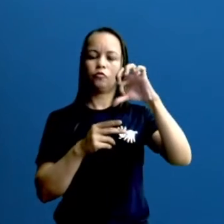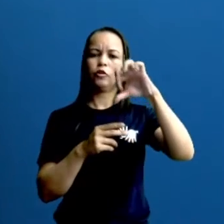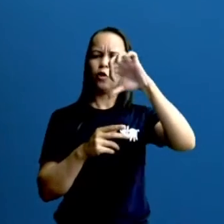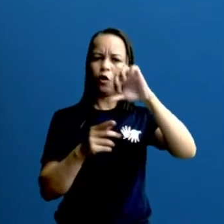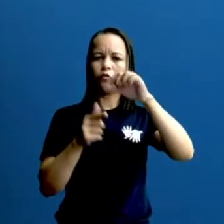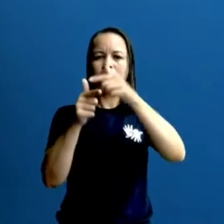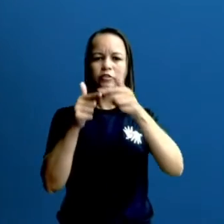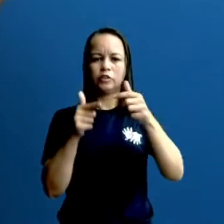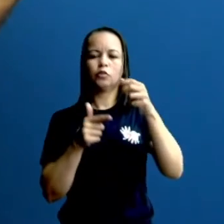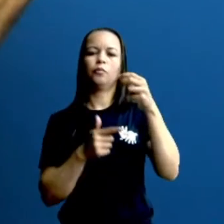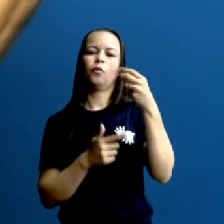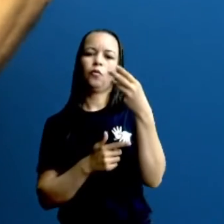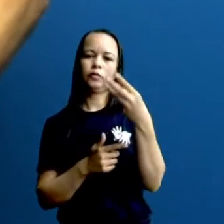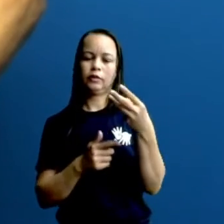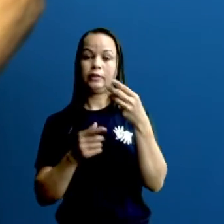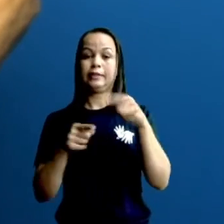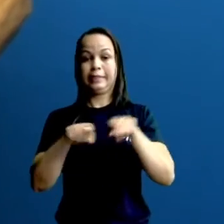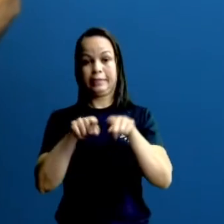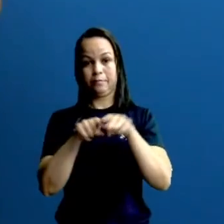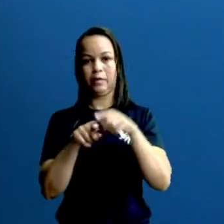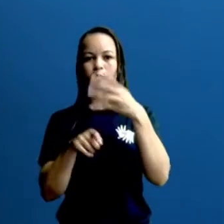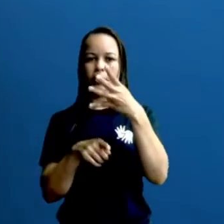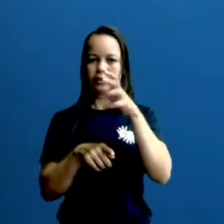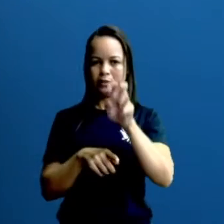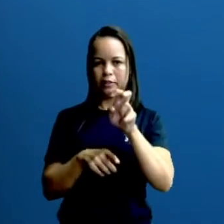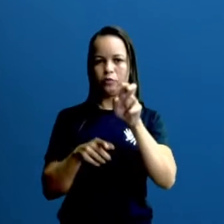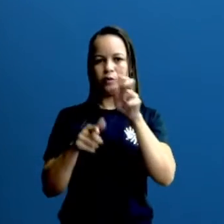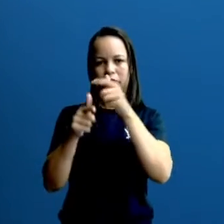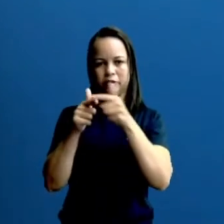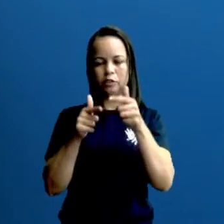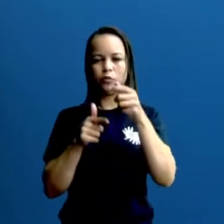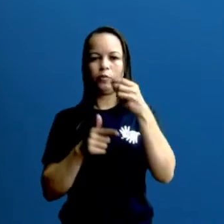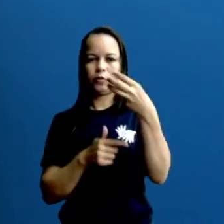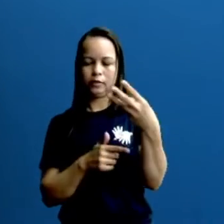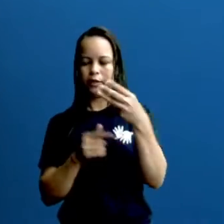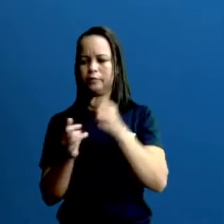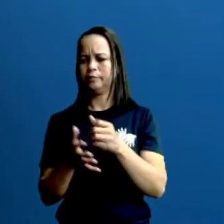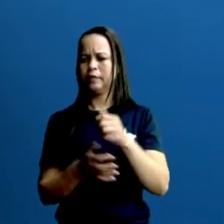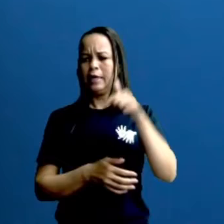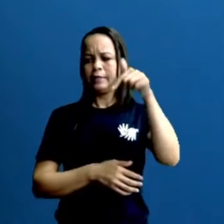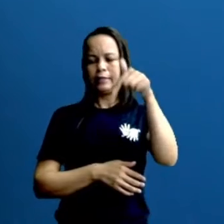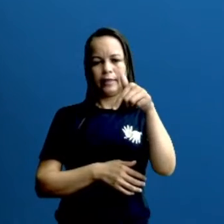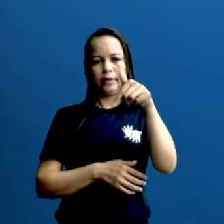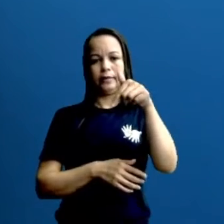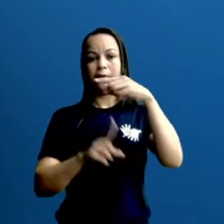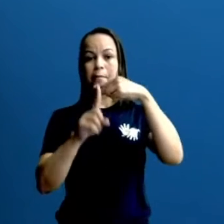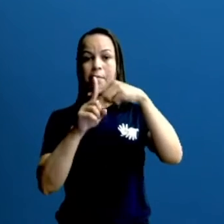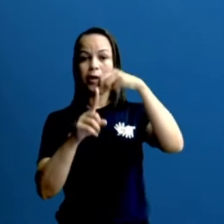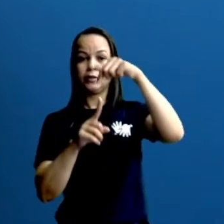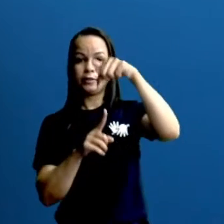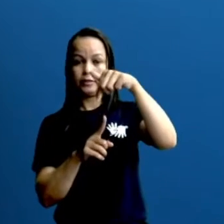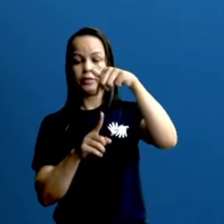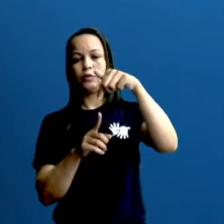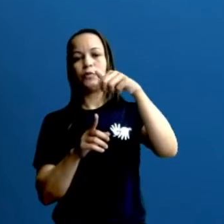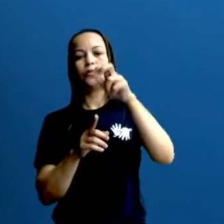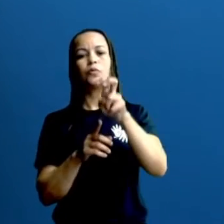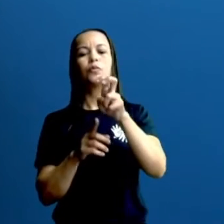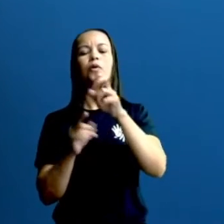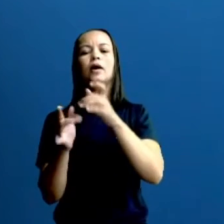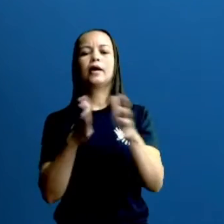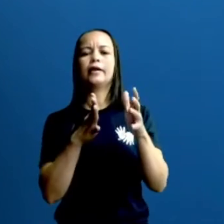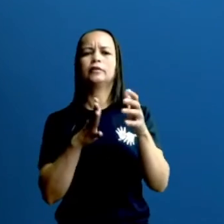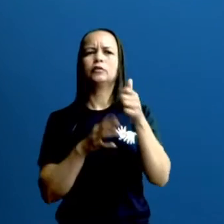Então, 45 também é divisível por 3. Aqui, ó, 7 mais 5, 12. 12 é divisível por